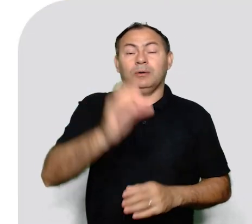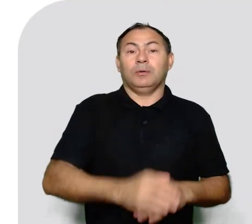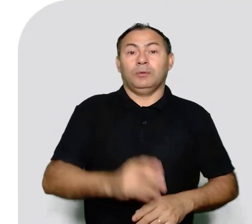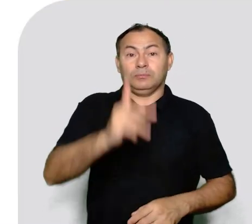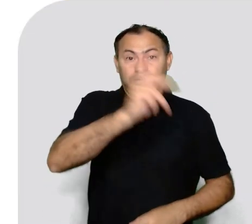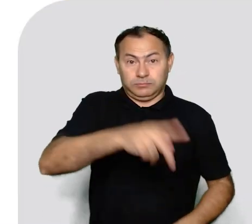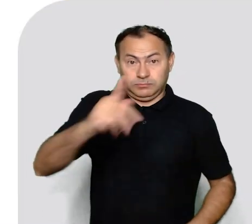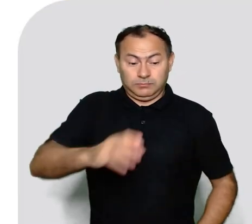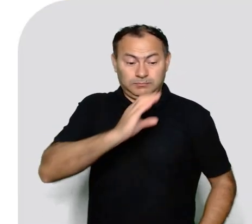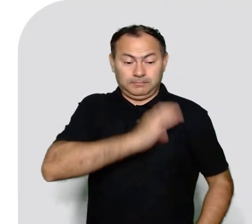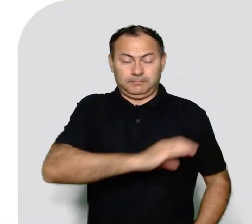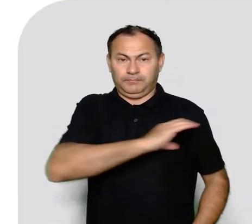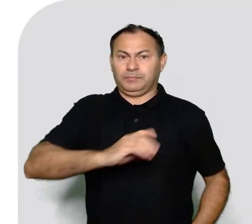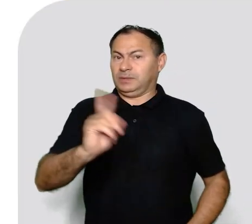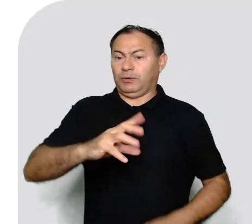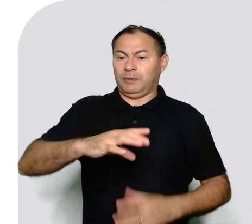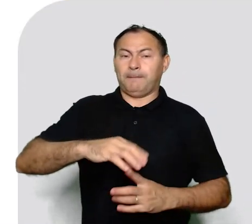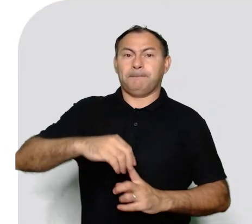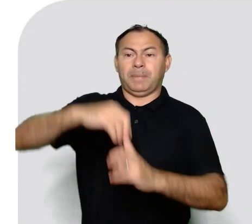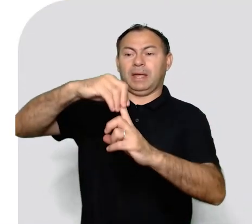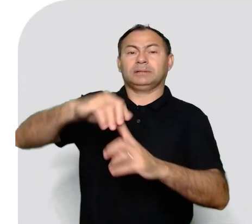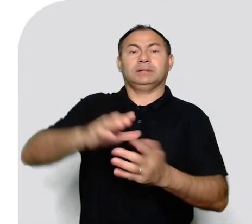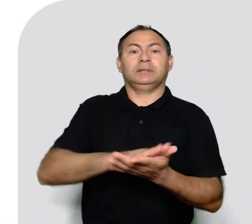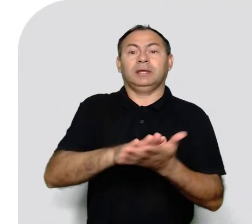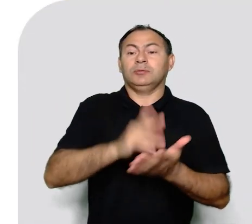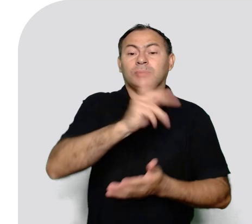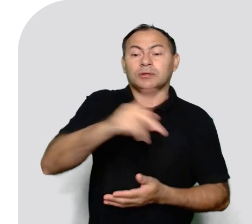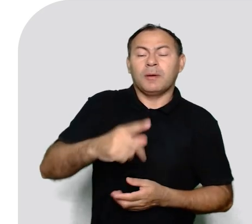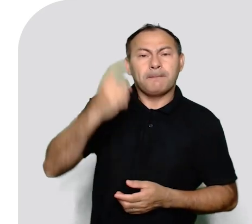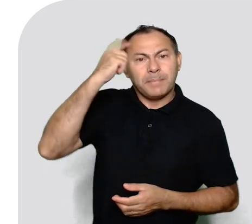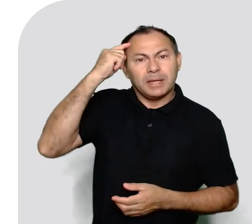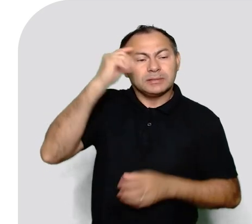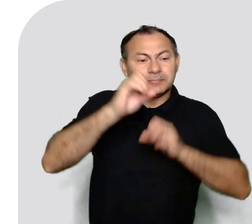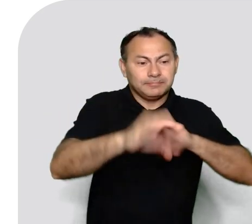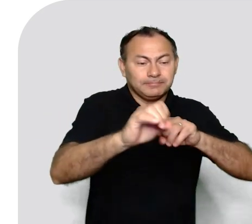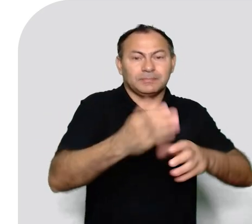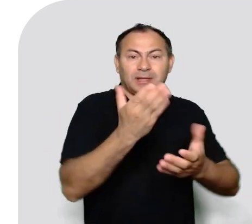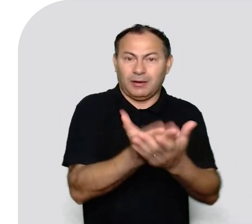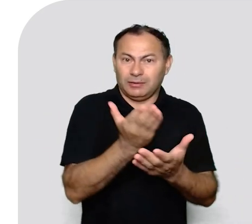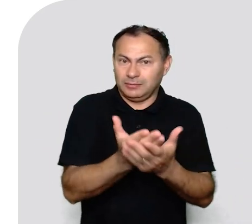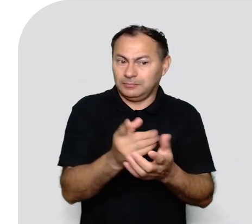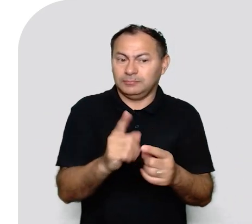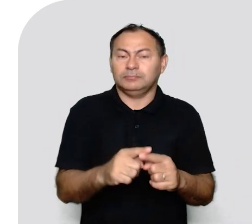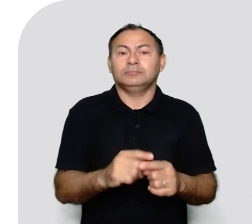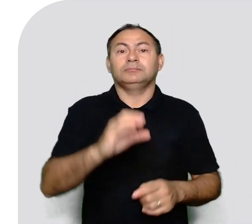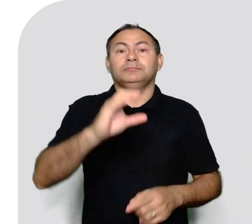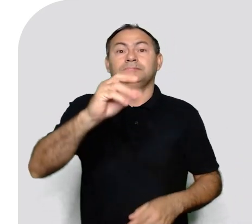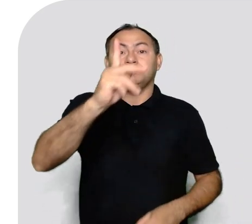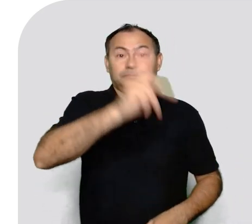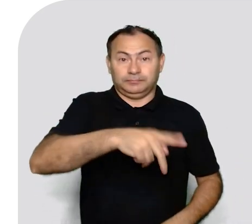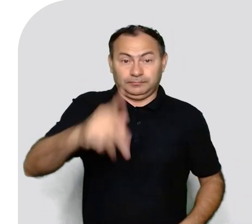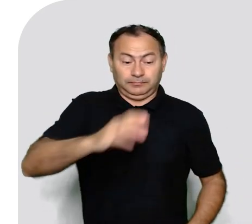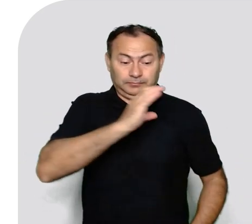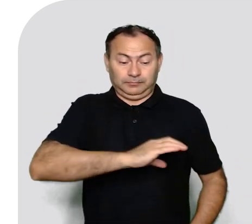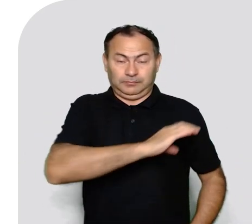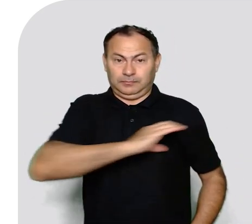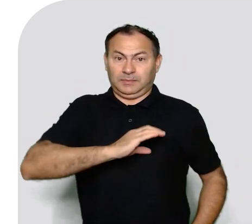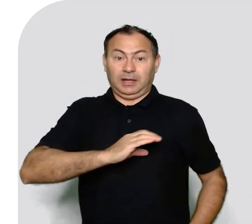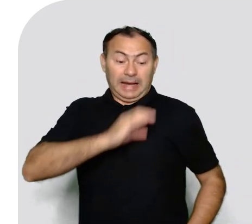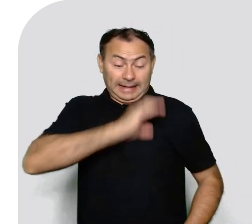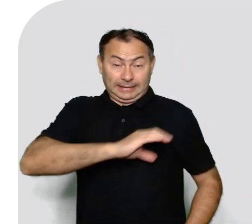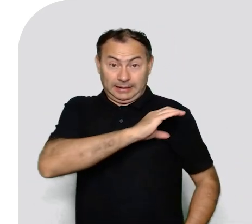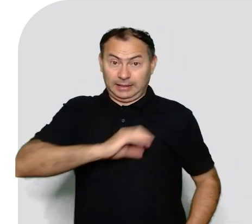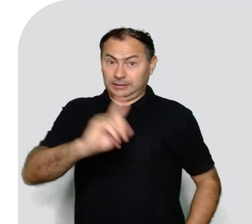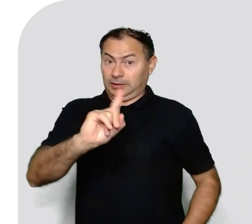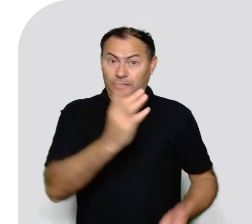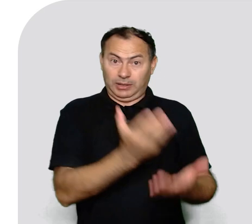é um mestre, nem um professor que pensa que está ministrando aula. A catequese não é